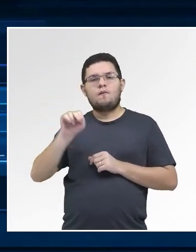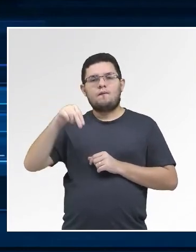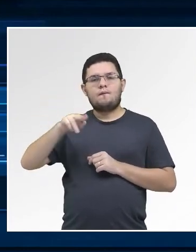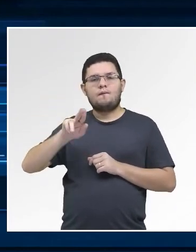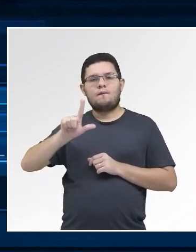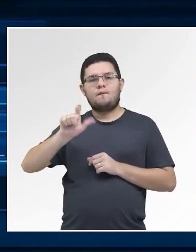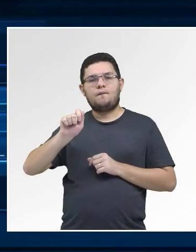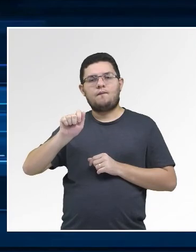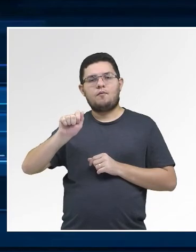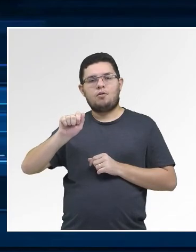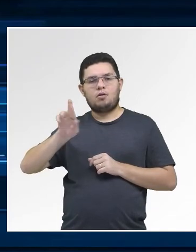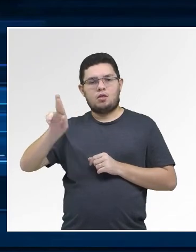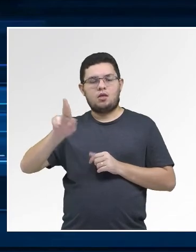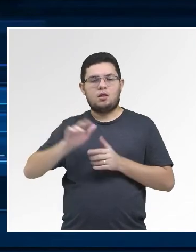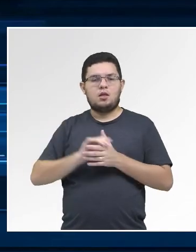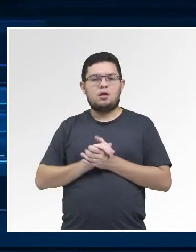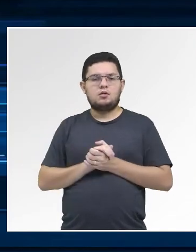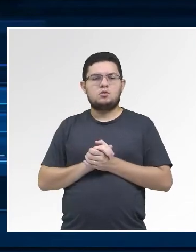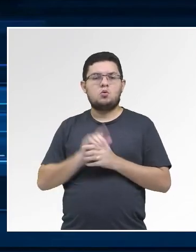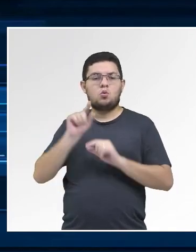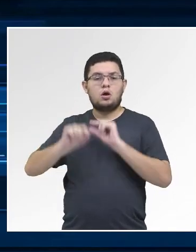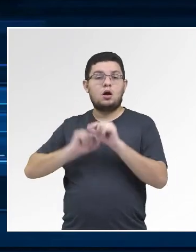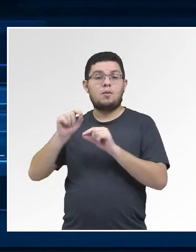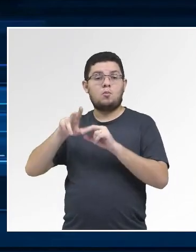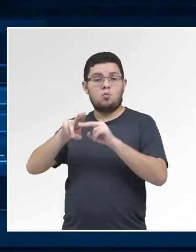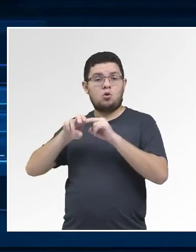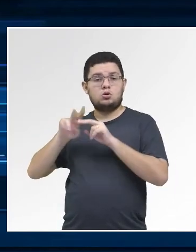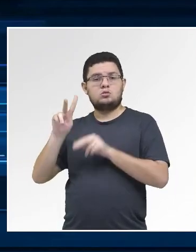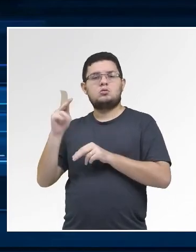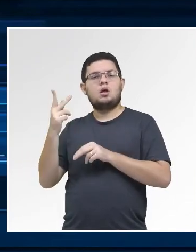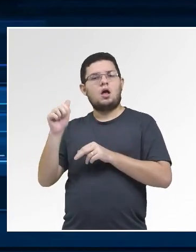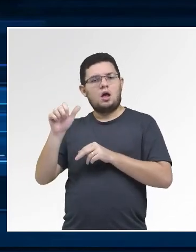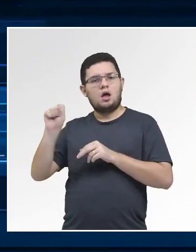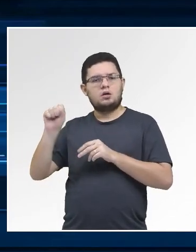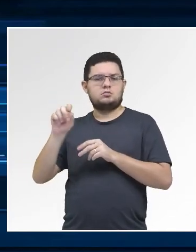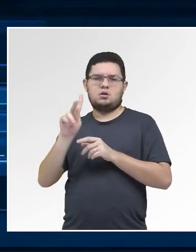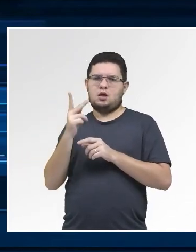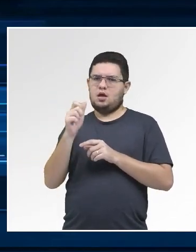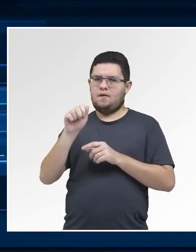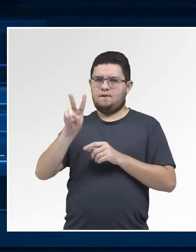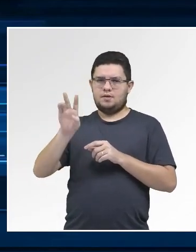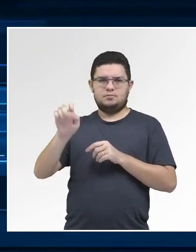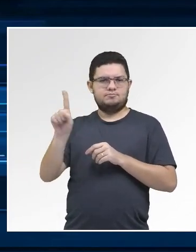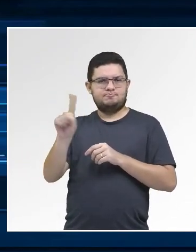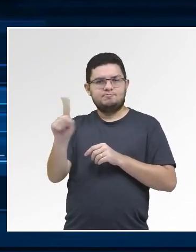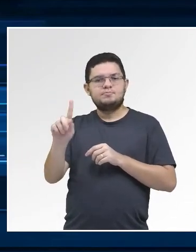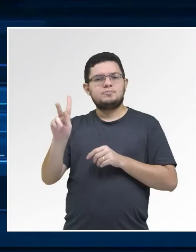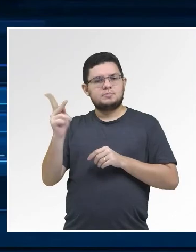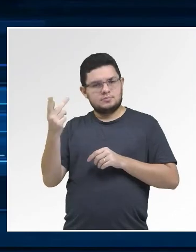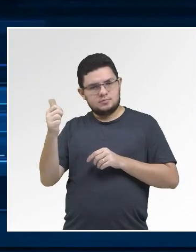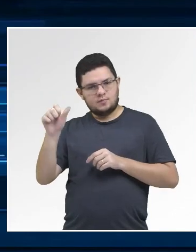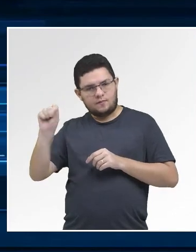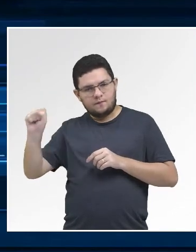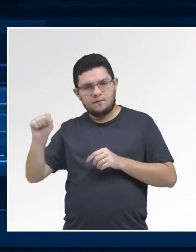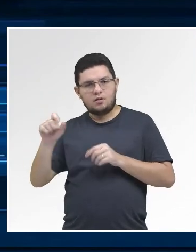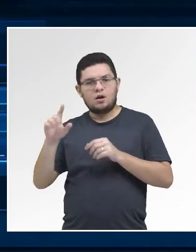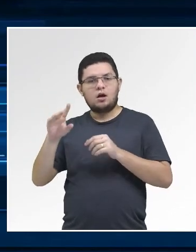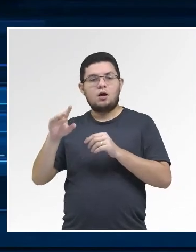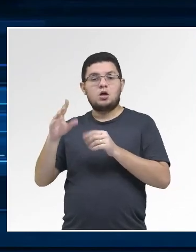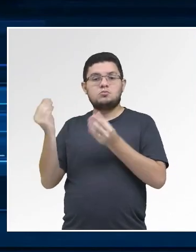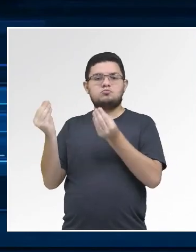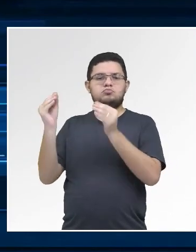forma has e não have, ok? E aí eu preencho com o verbo stood, que é a forma do particípio de